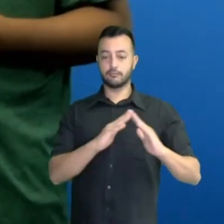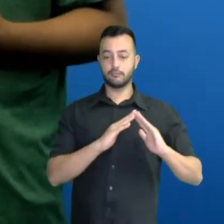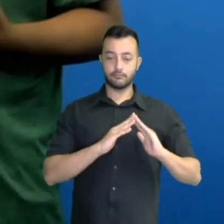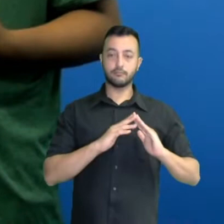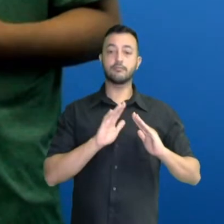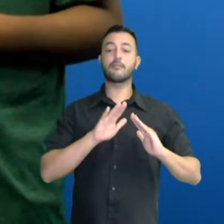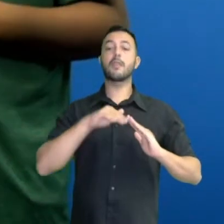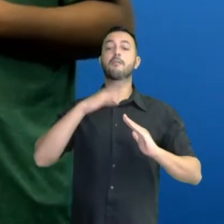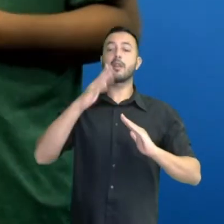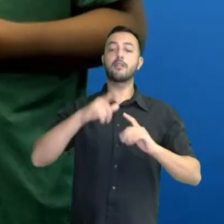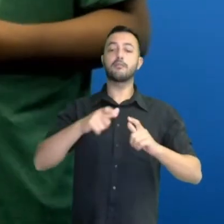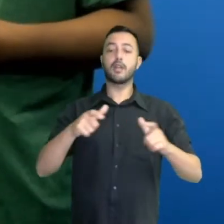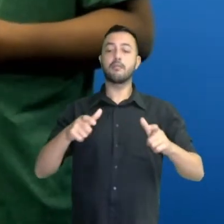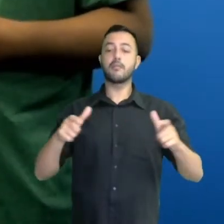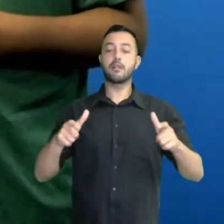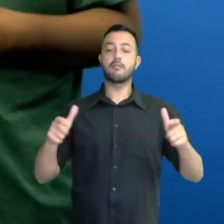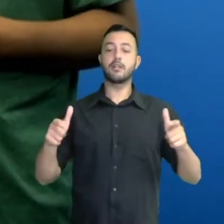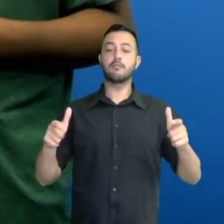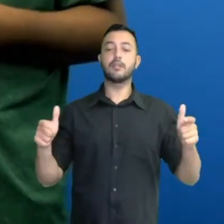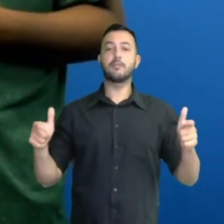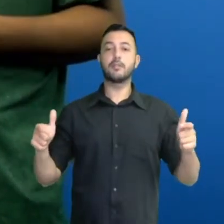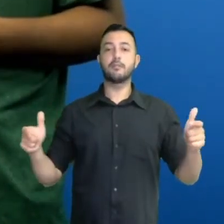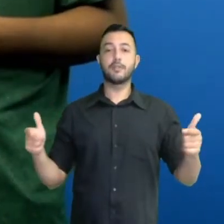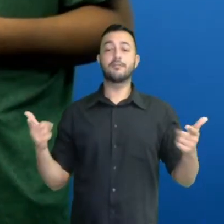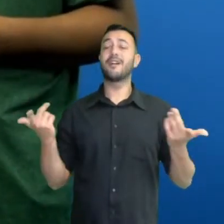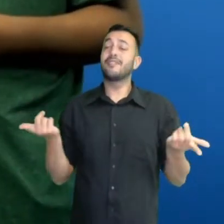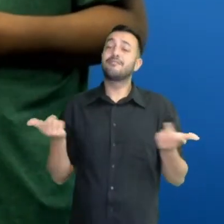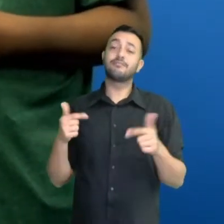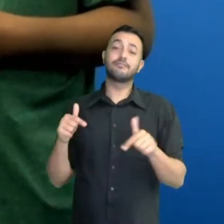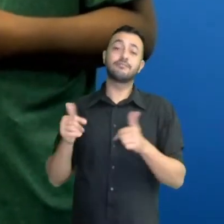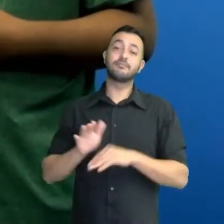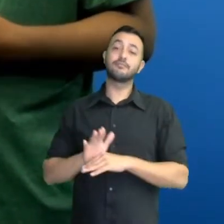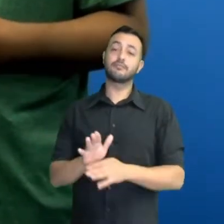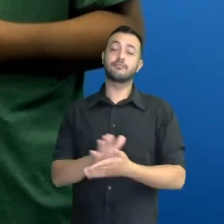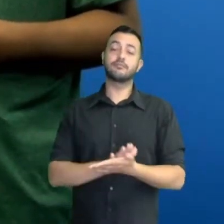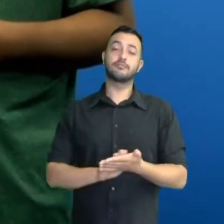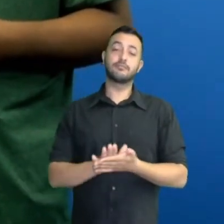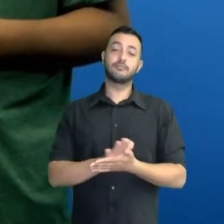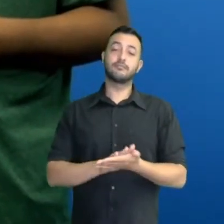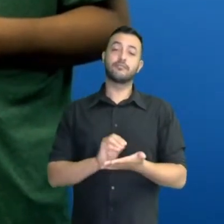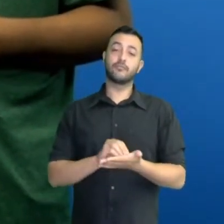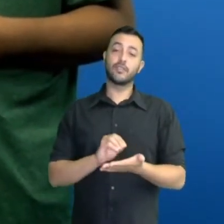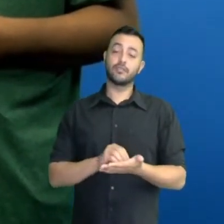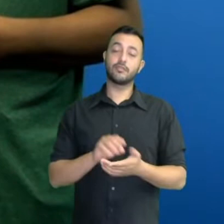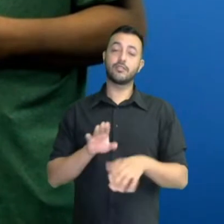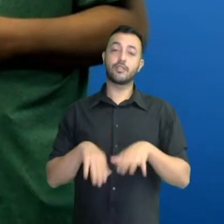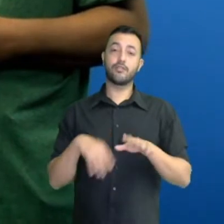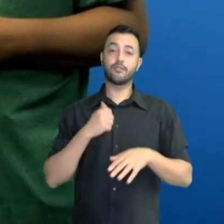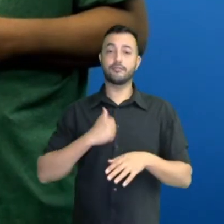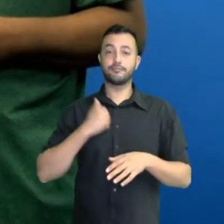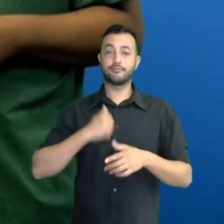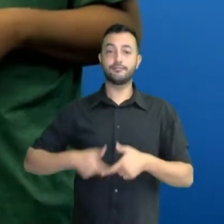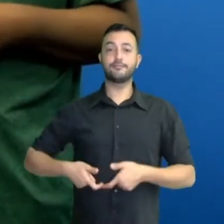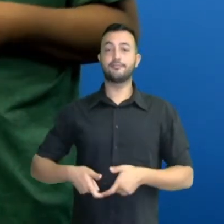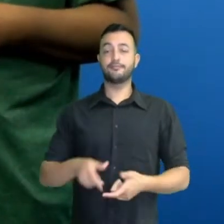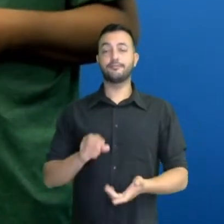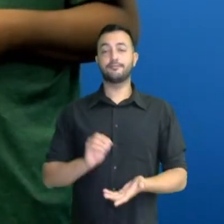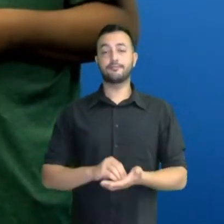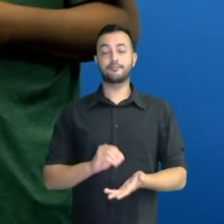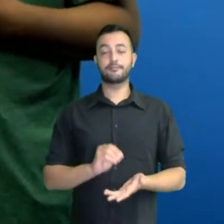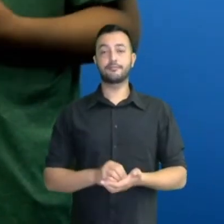E os serviços eles não acompanham. Então, falta saneamento em muitas regiões ainda,